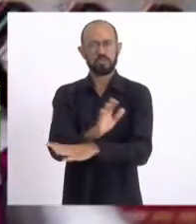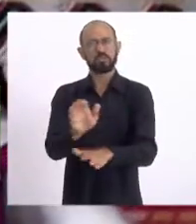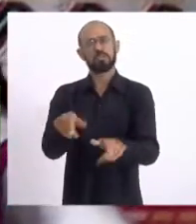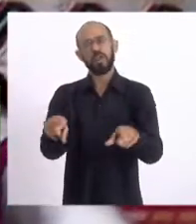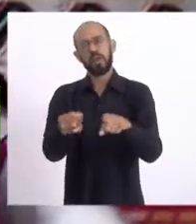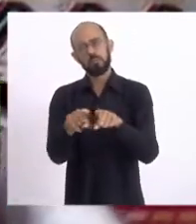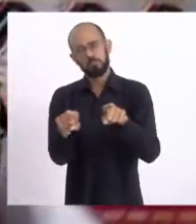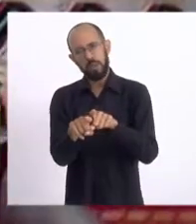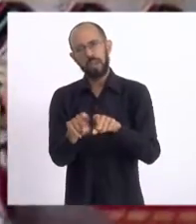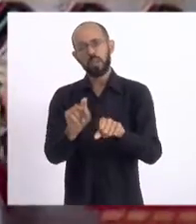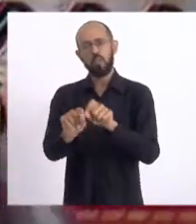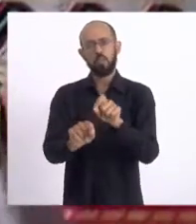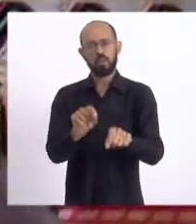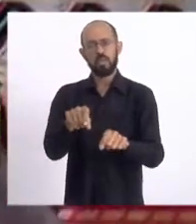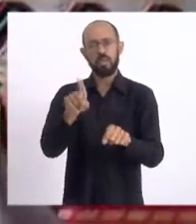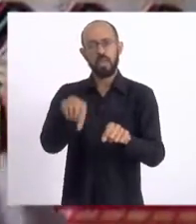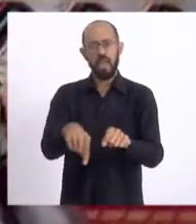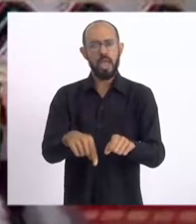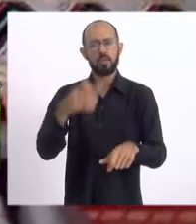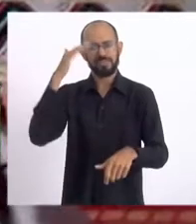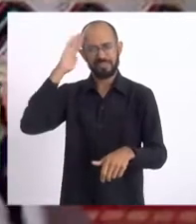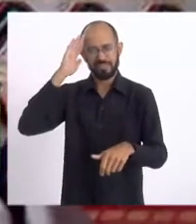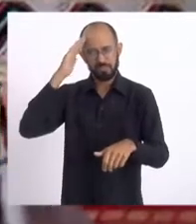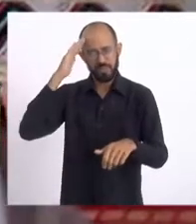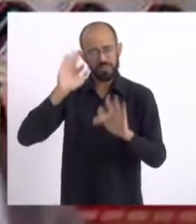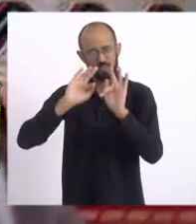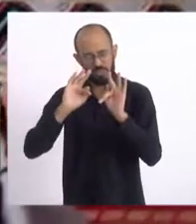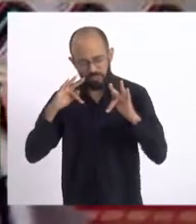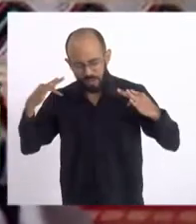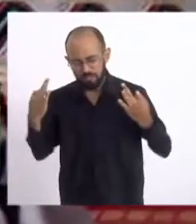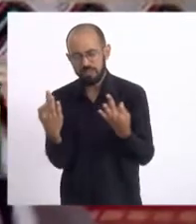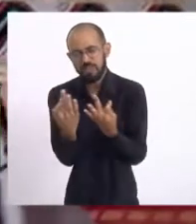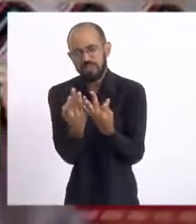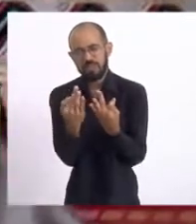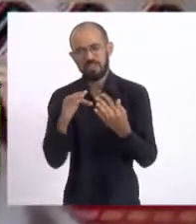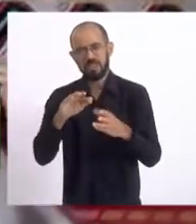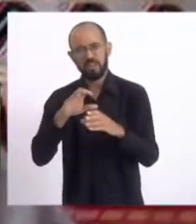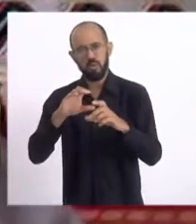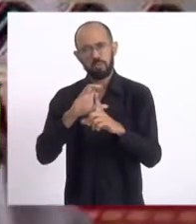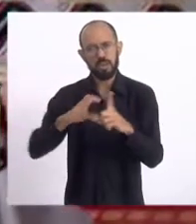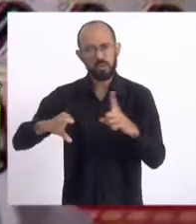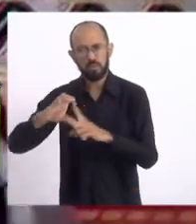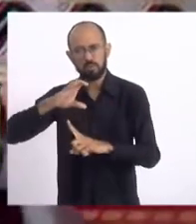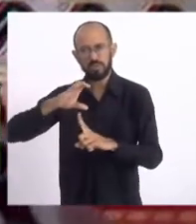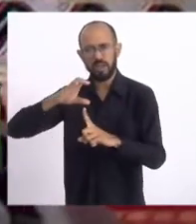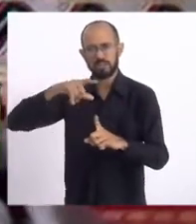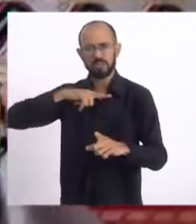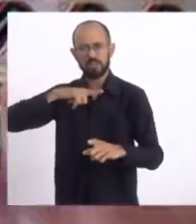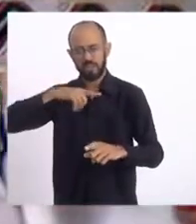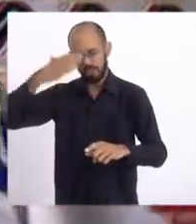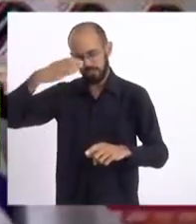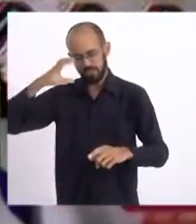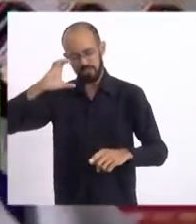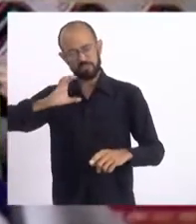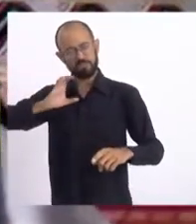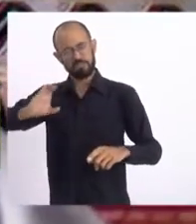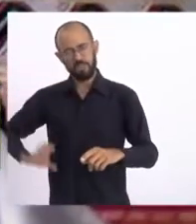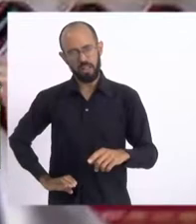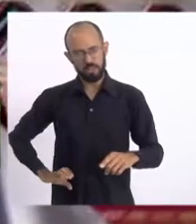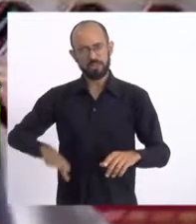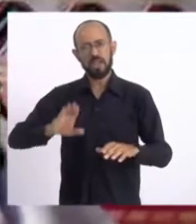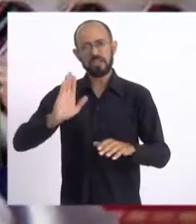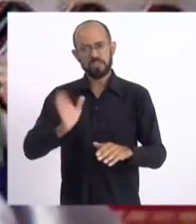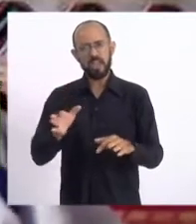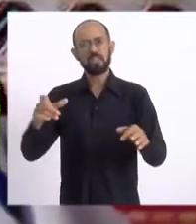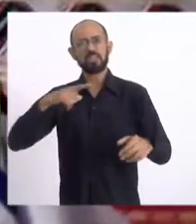também o que é a compreensão de família, como a comunidade é formada por indivíduos, enfim. Então, há uma lei